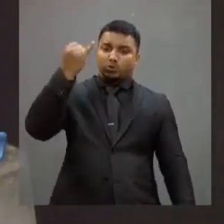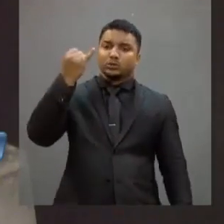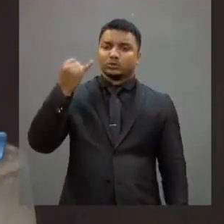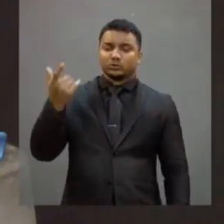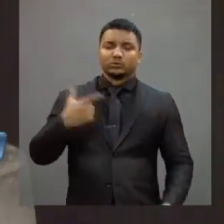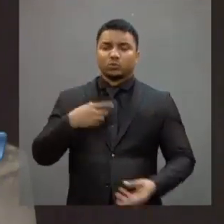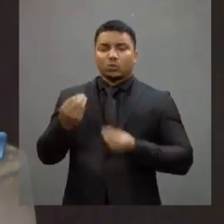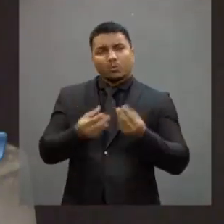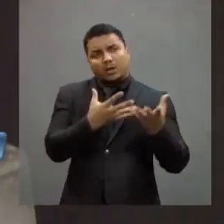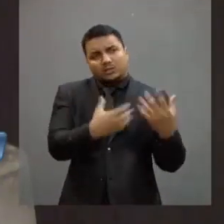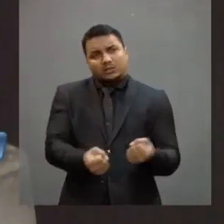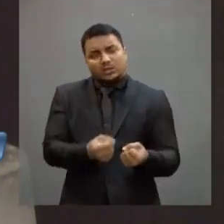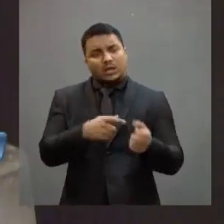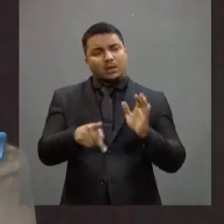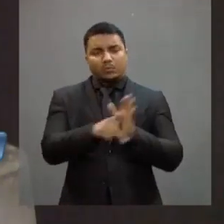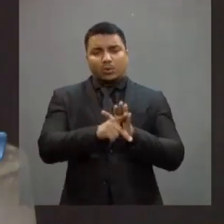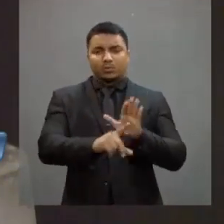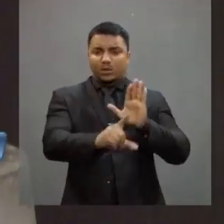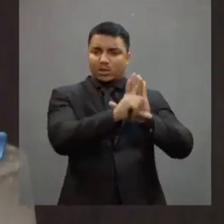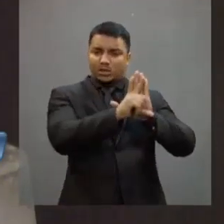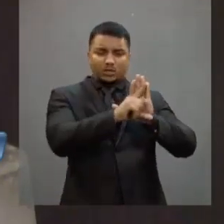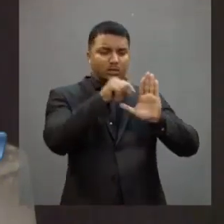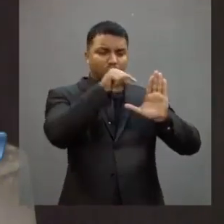a tramitação da ação.